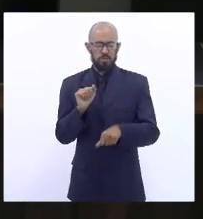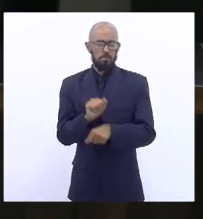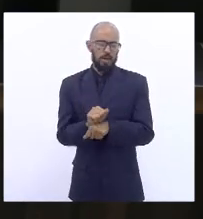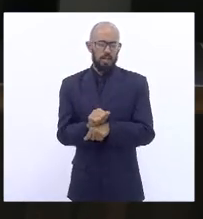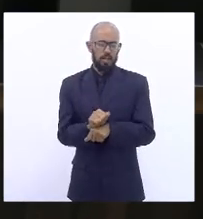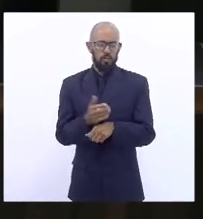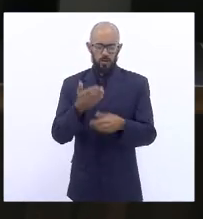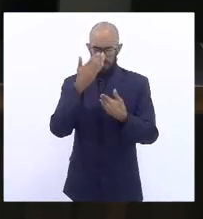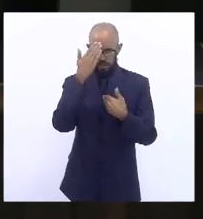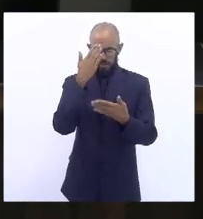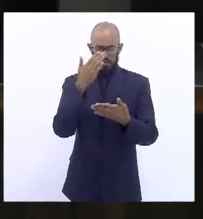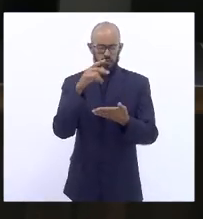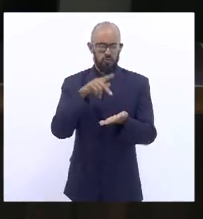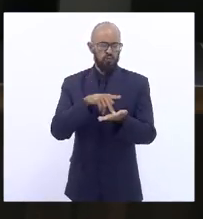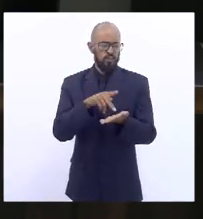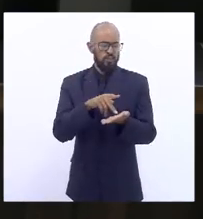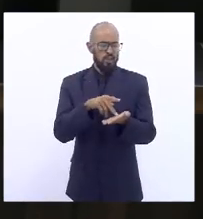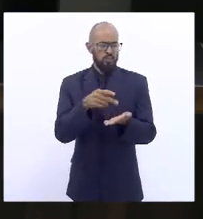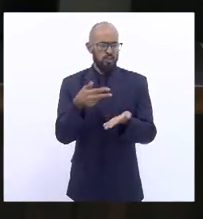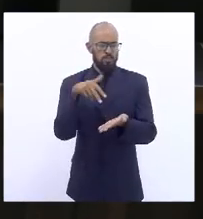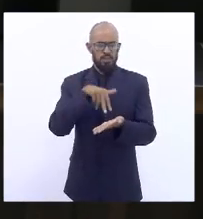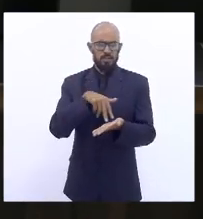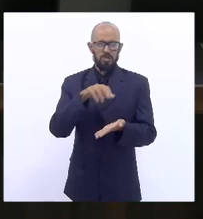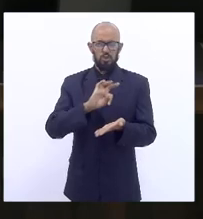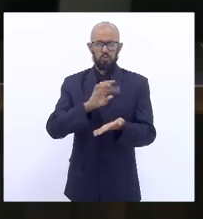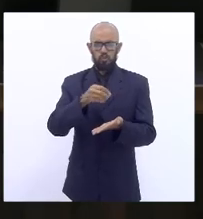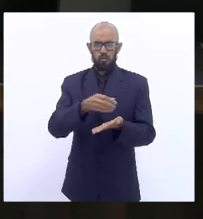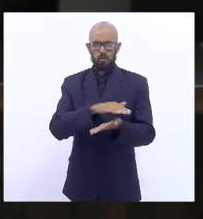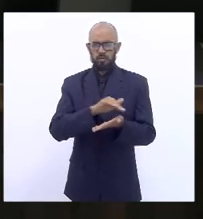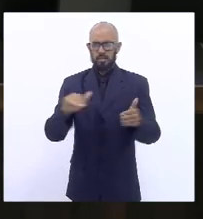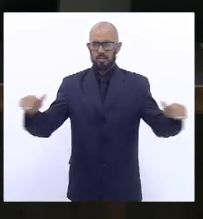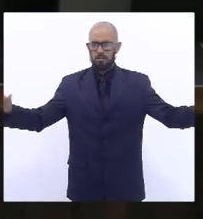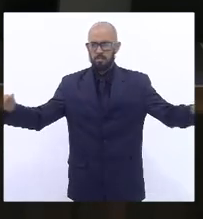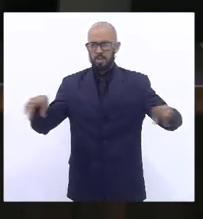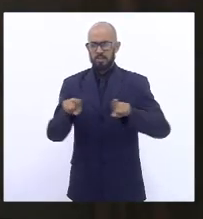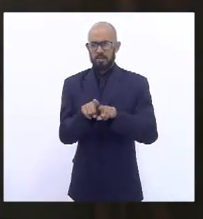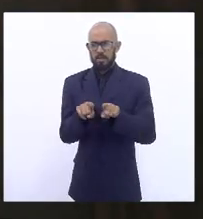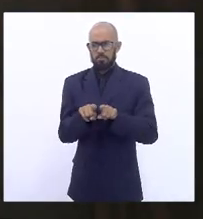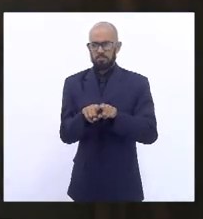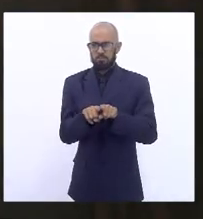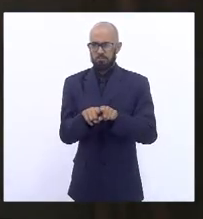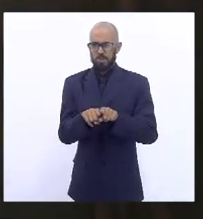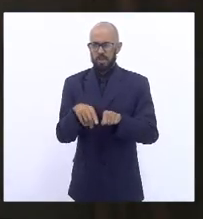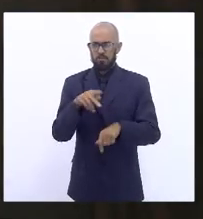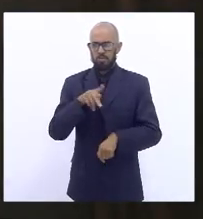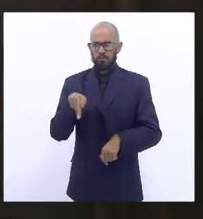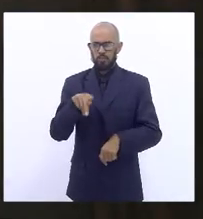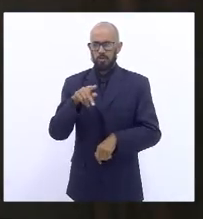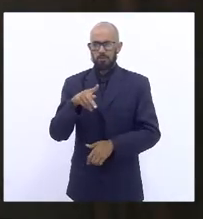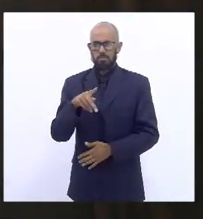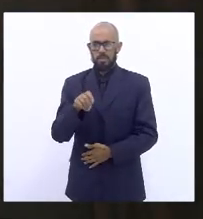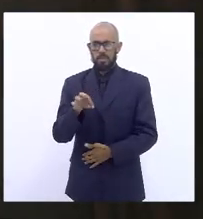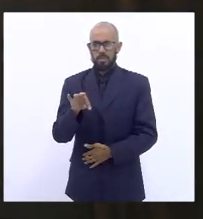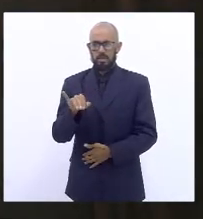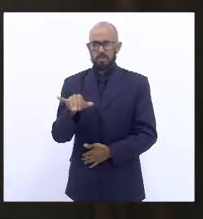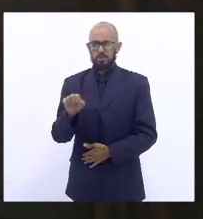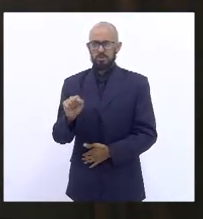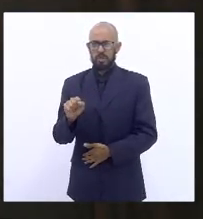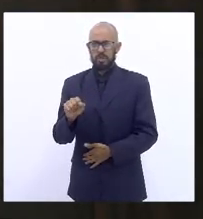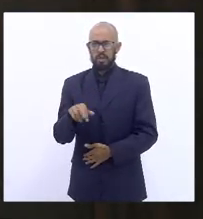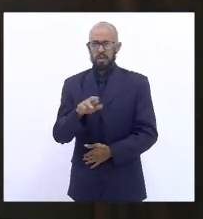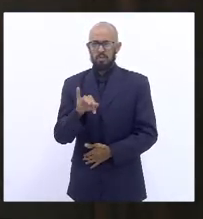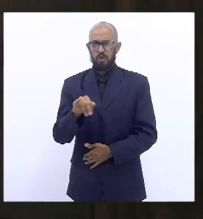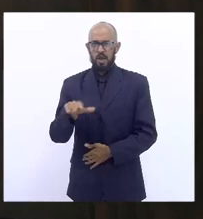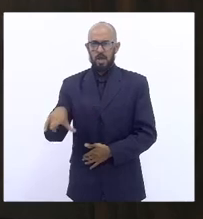agradeço demais a presença de todos e todas, agradeço essa mesa tão qualificada, a professora Patrícia Gomes,